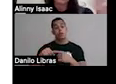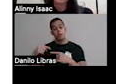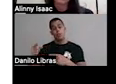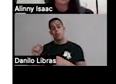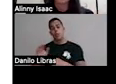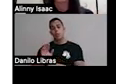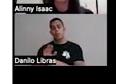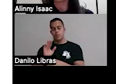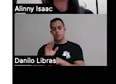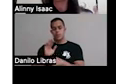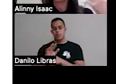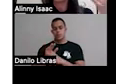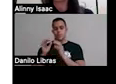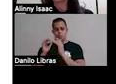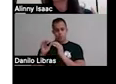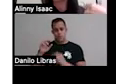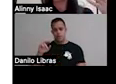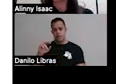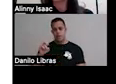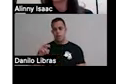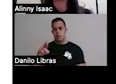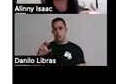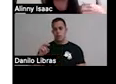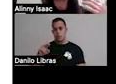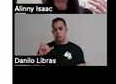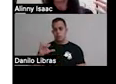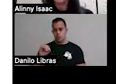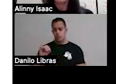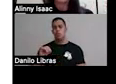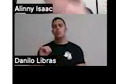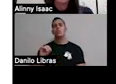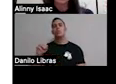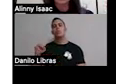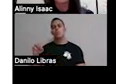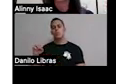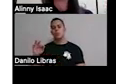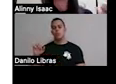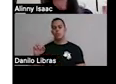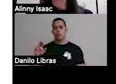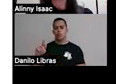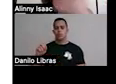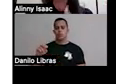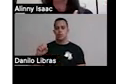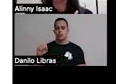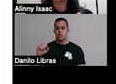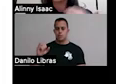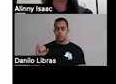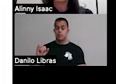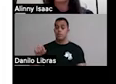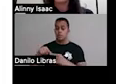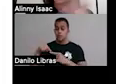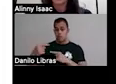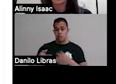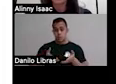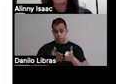auxílio, guia, né, desses neurônios em processos migratórios, de morfogênese, tudo isso, né, pré-nascimento, e após o nascimento,